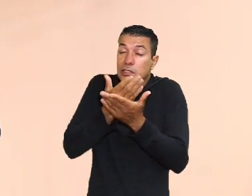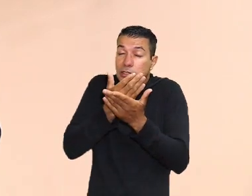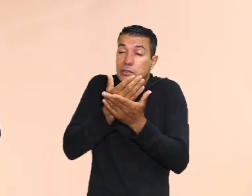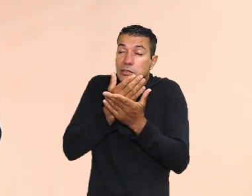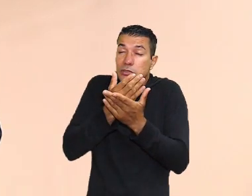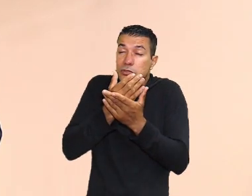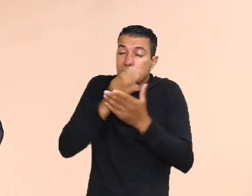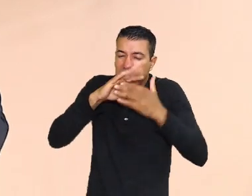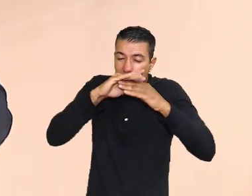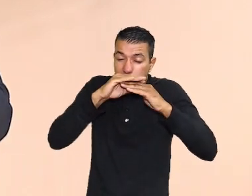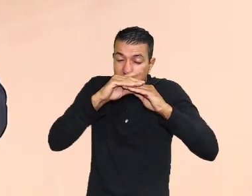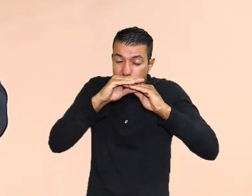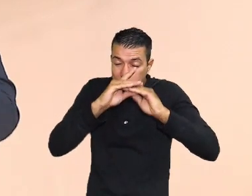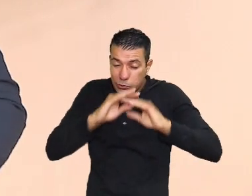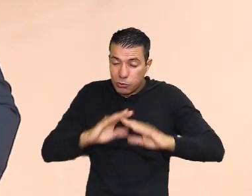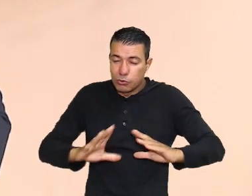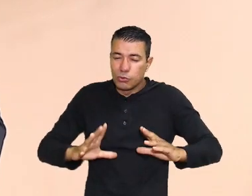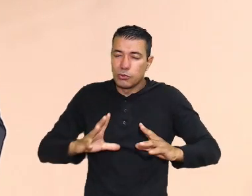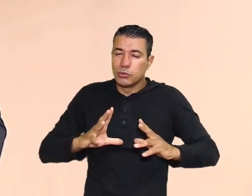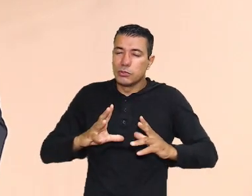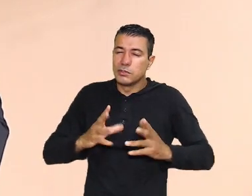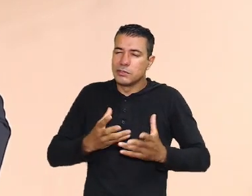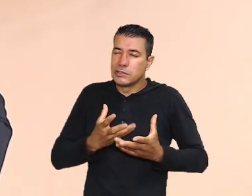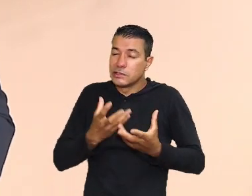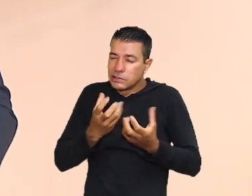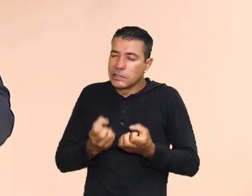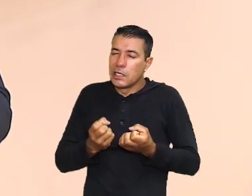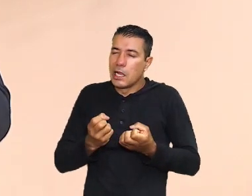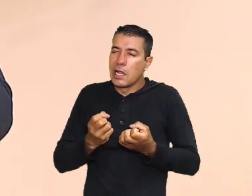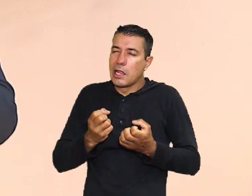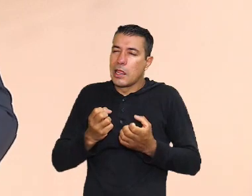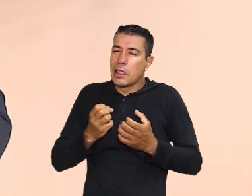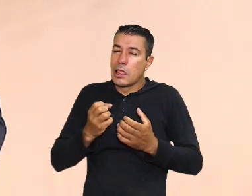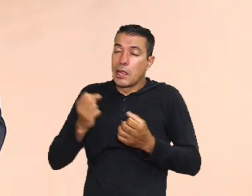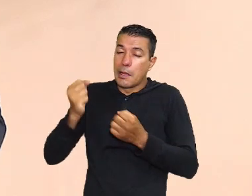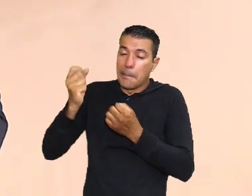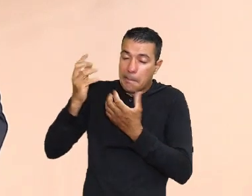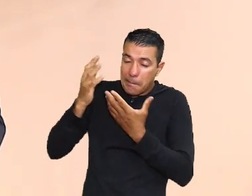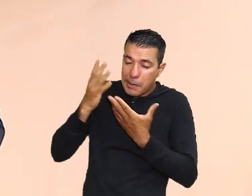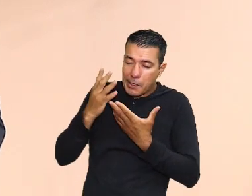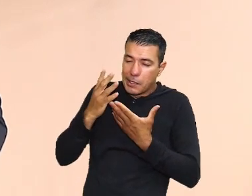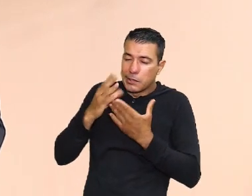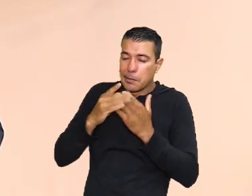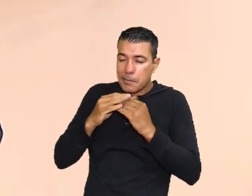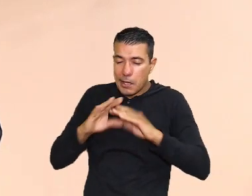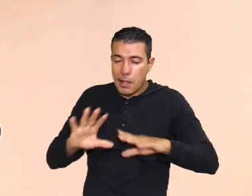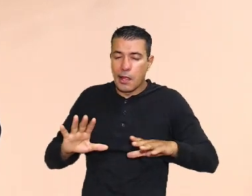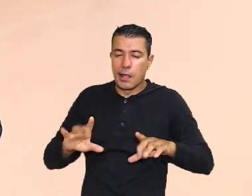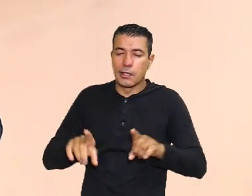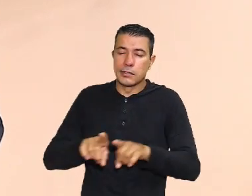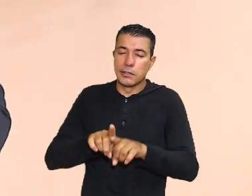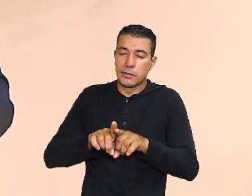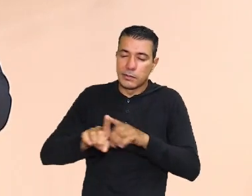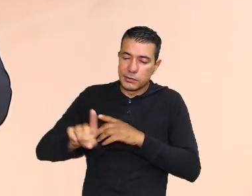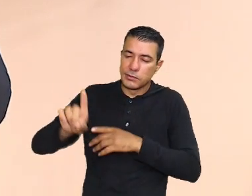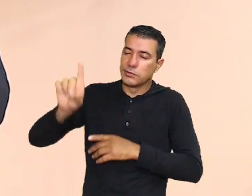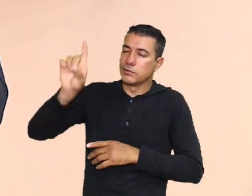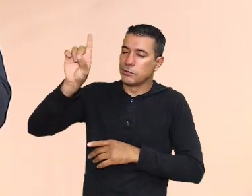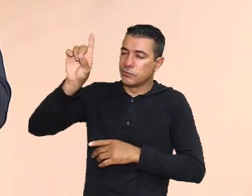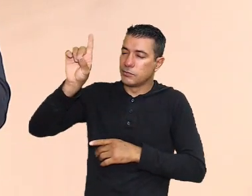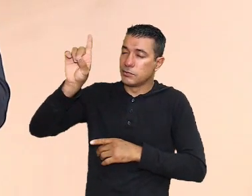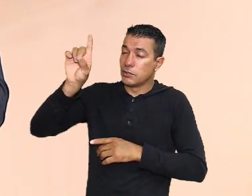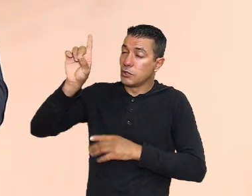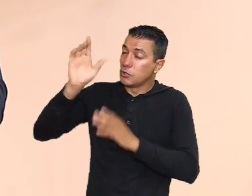toda cura que queremos, todo milagre, toda bênção, vem das Tuas mãos. E por isso Te